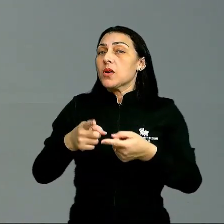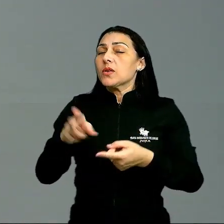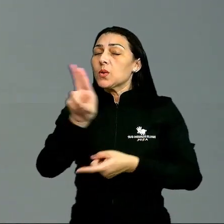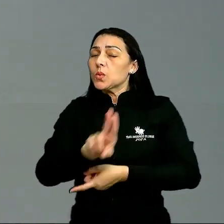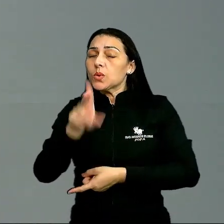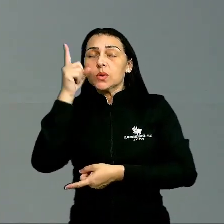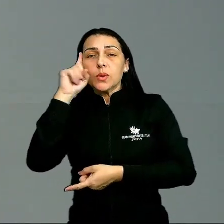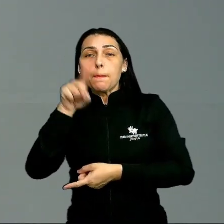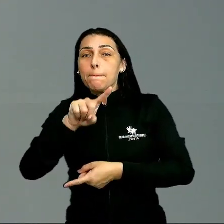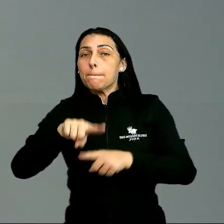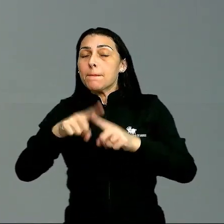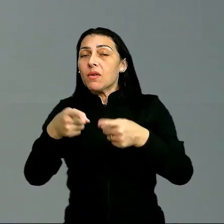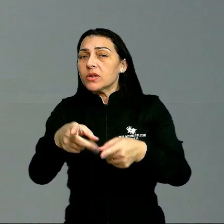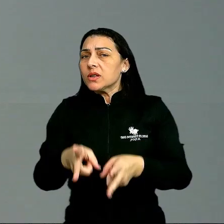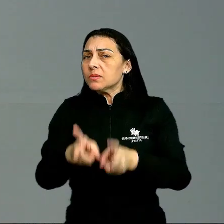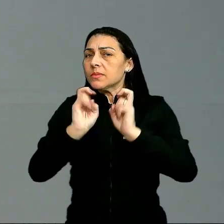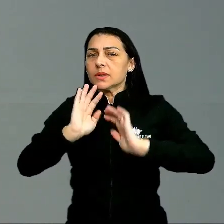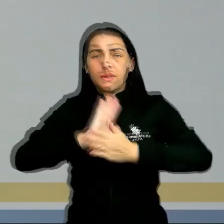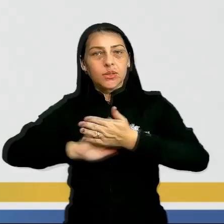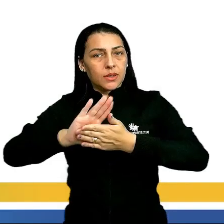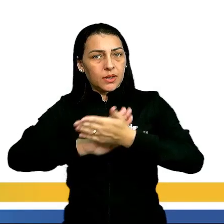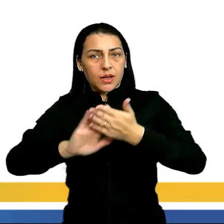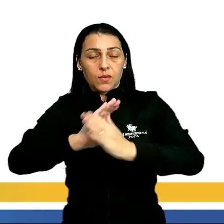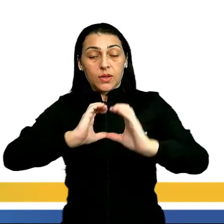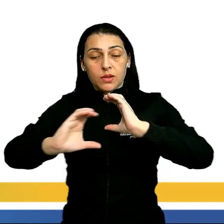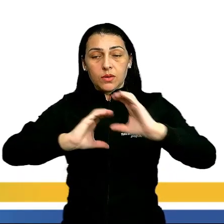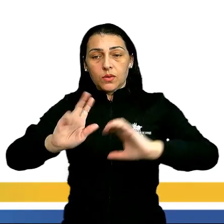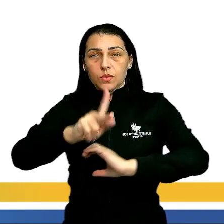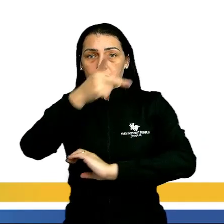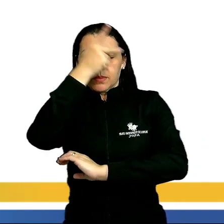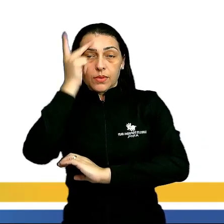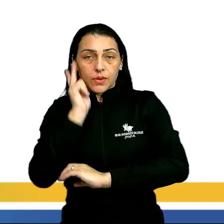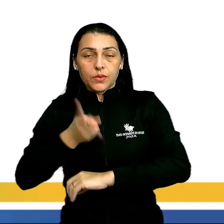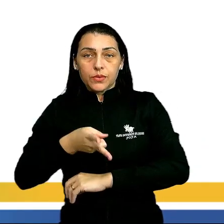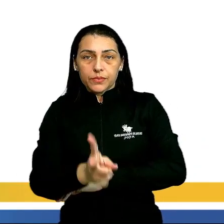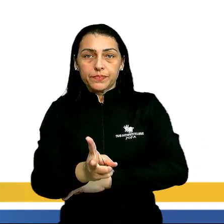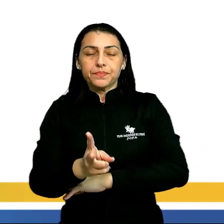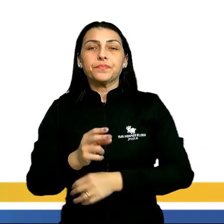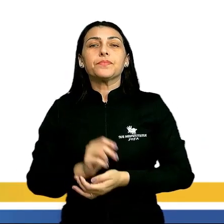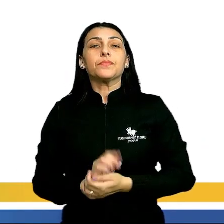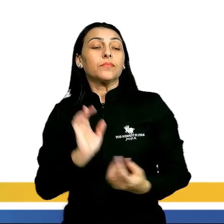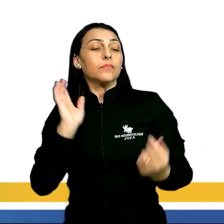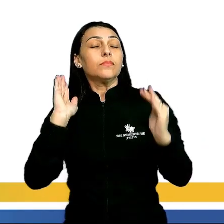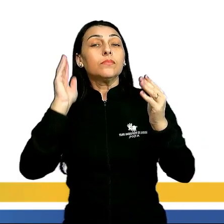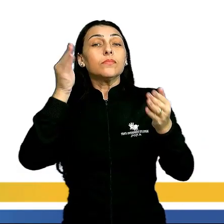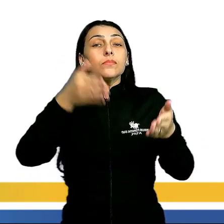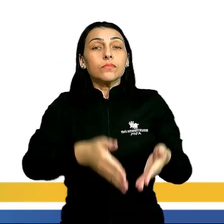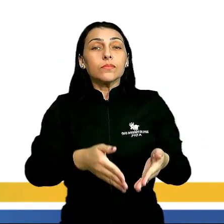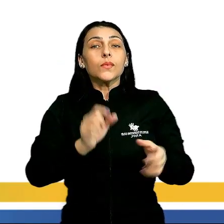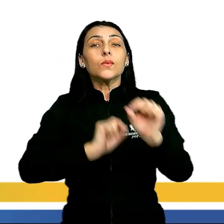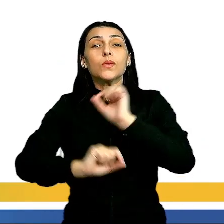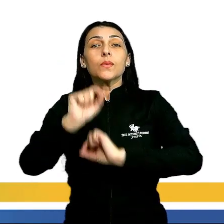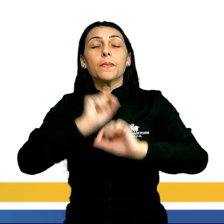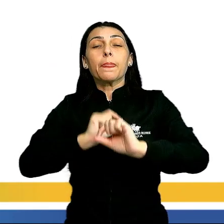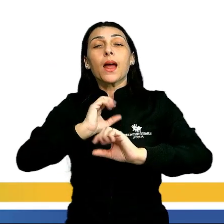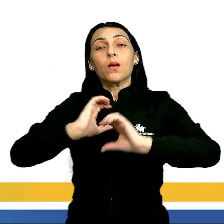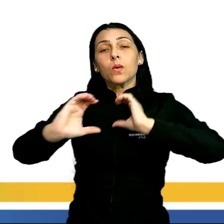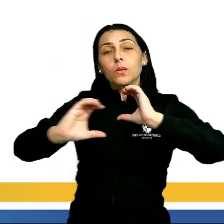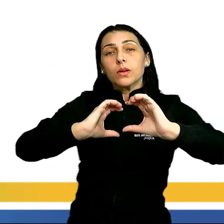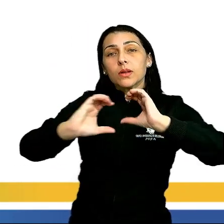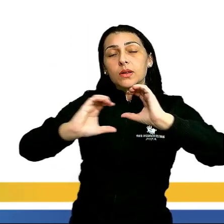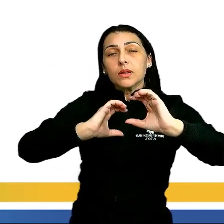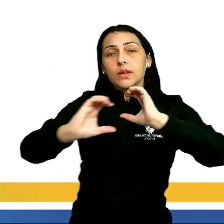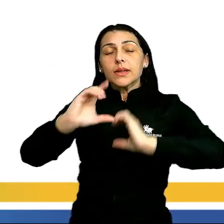percebem, que é quando vocês se comunicam com outras pessoas. E aí ele continua: o foco reside no canal da